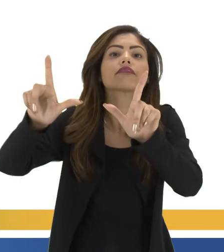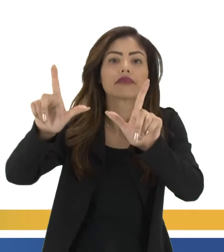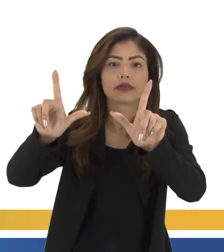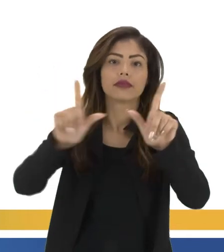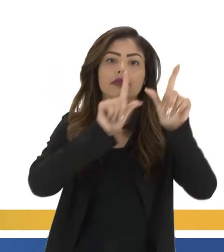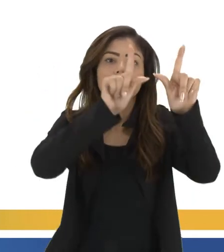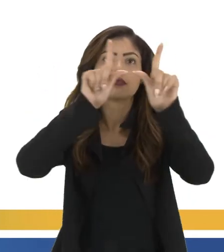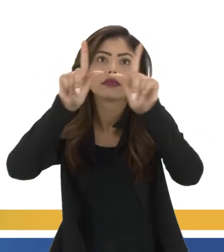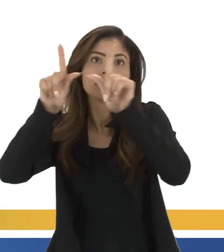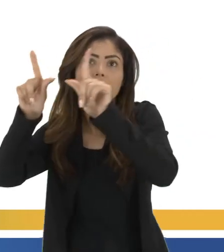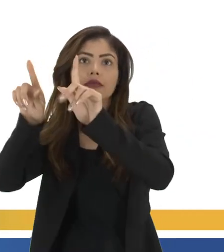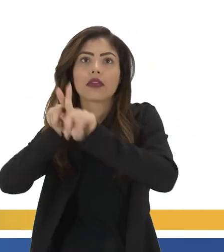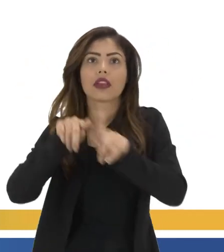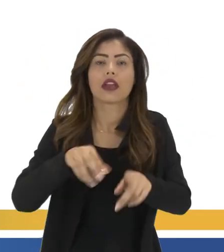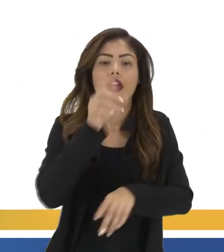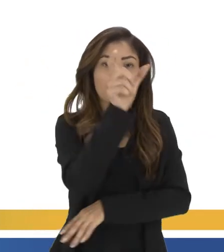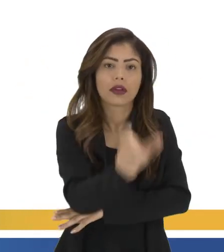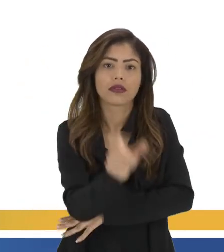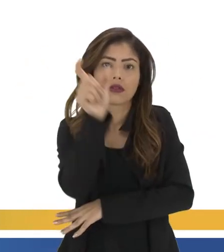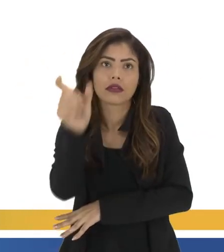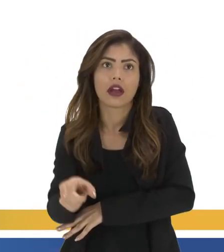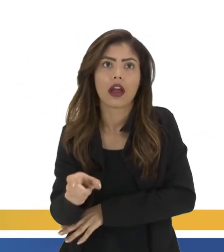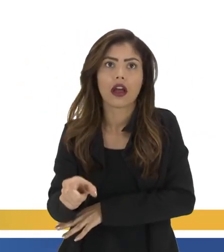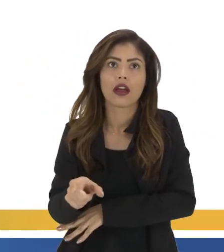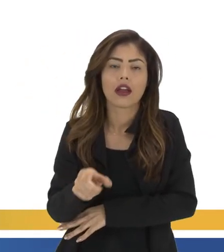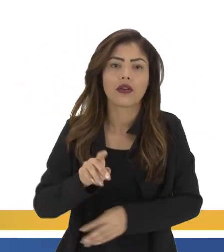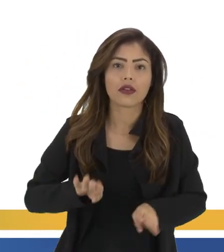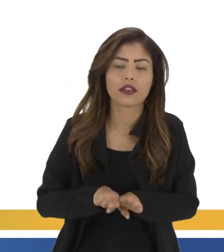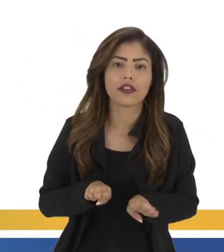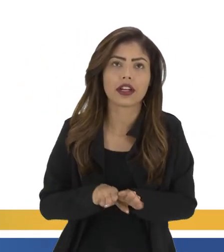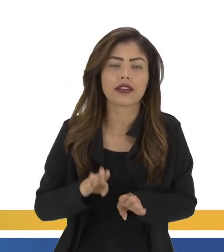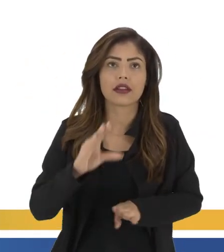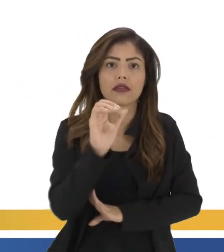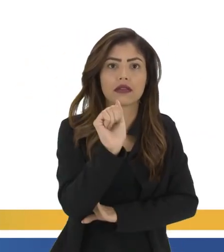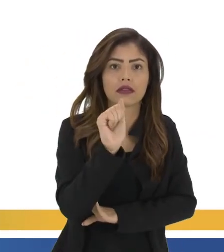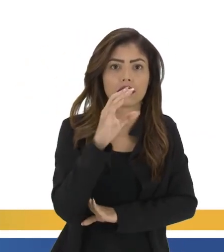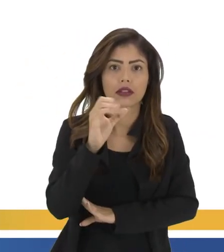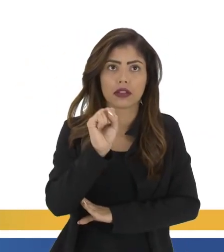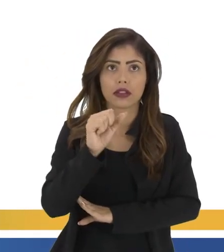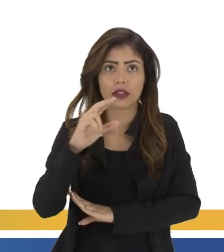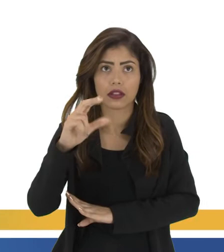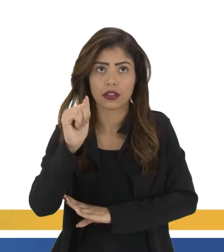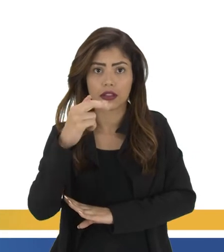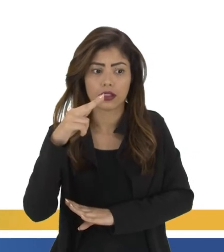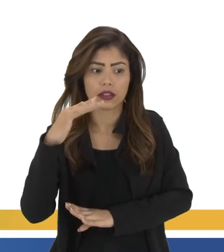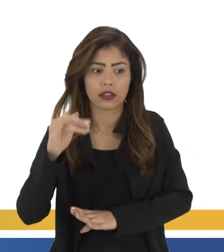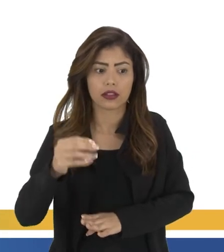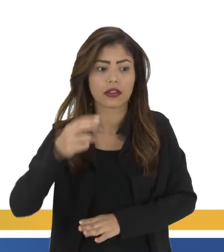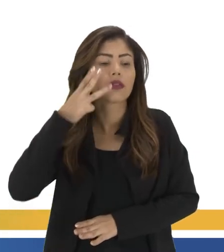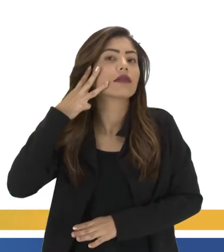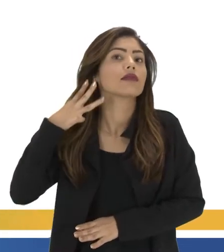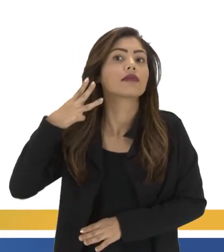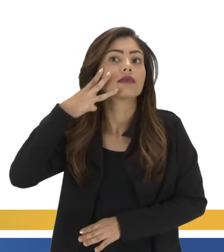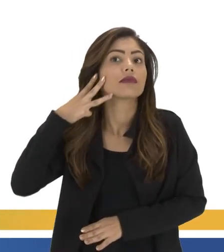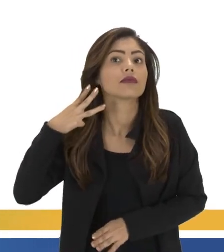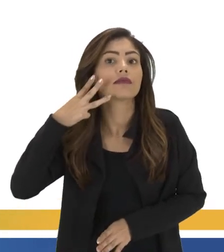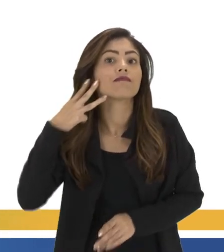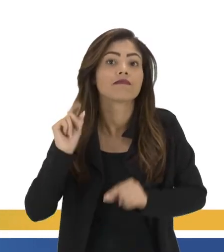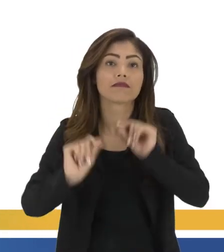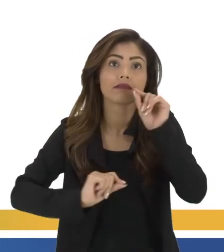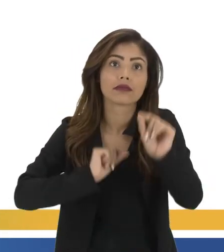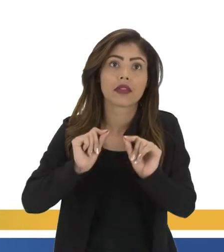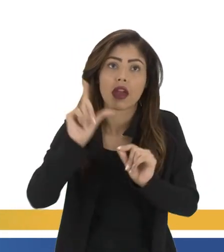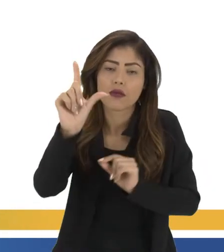tirinha. Esses personagens aí. Olha o Cascão com a crush dele, né? E pode estar um